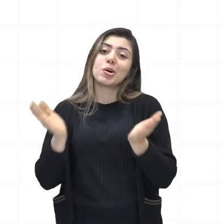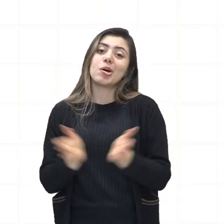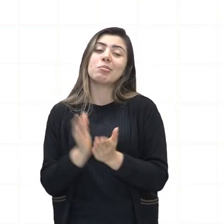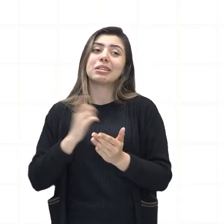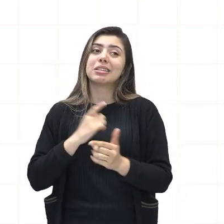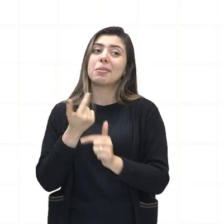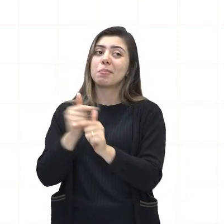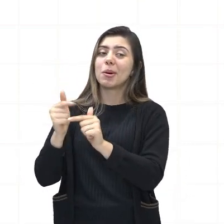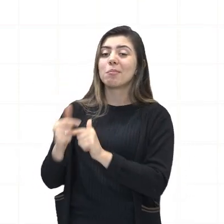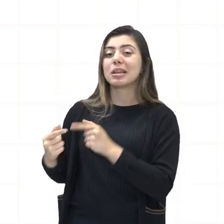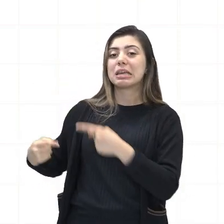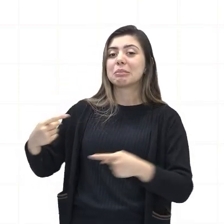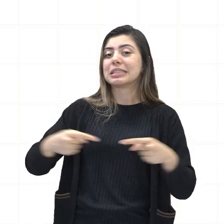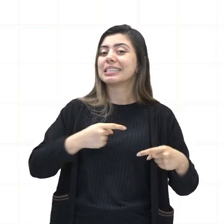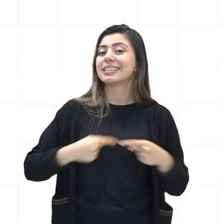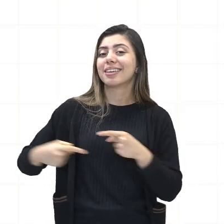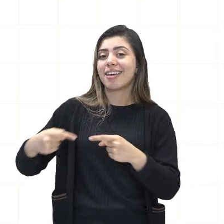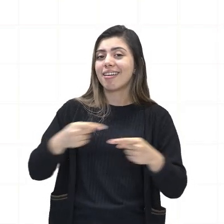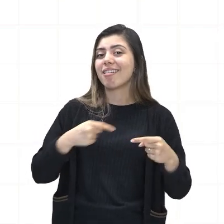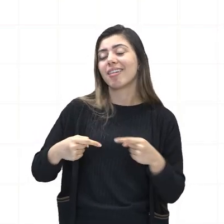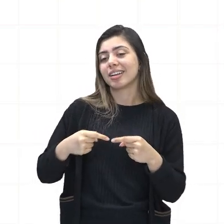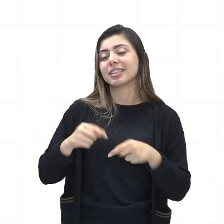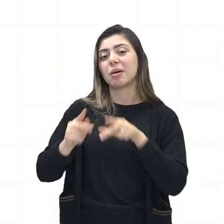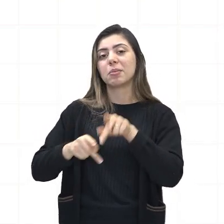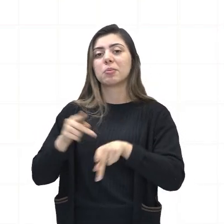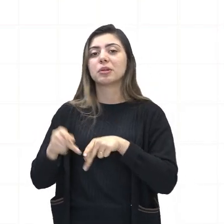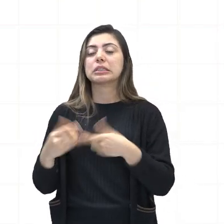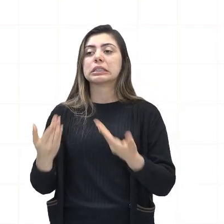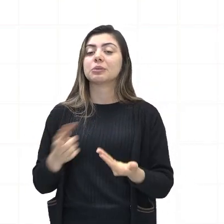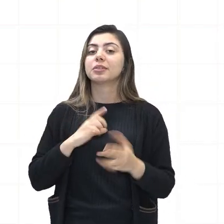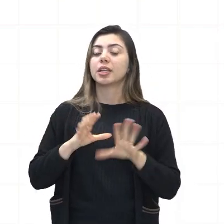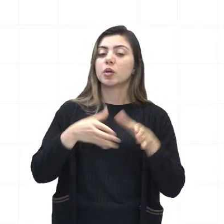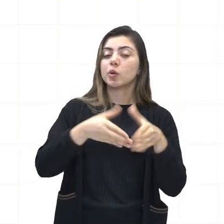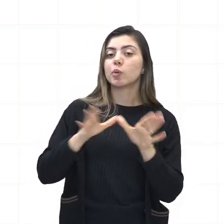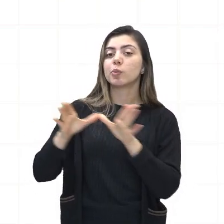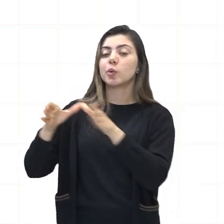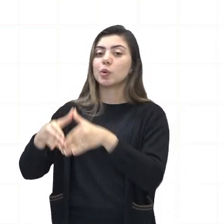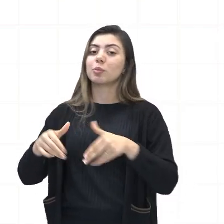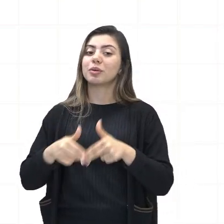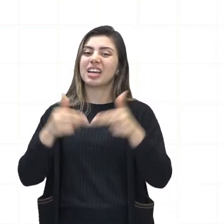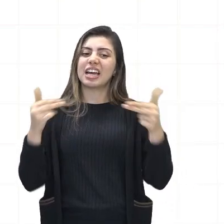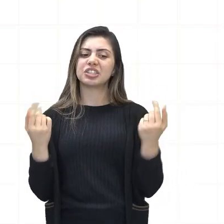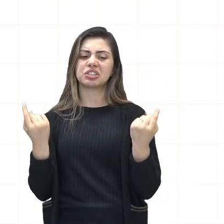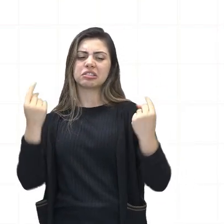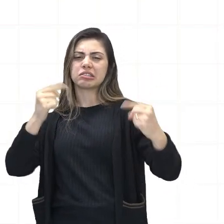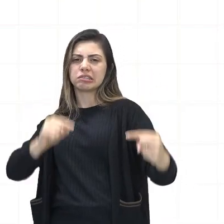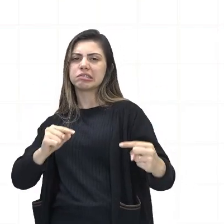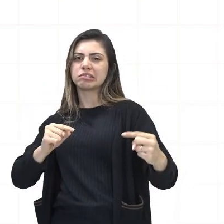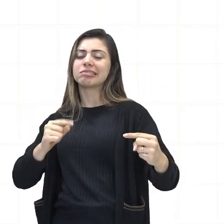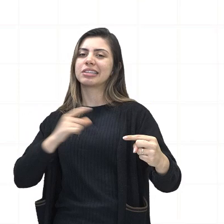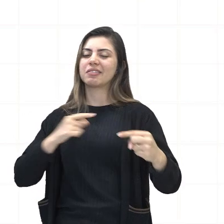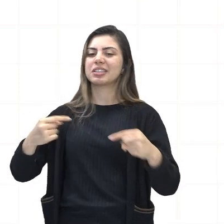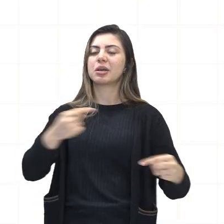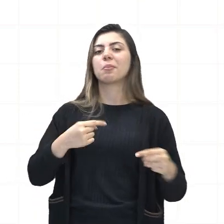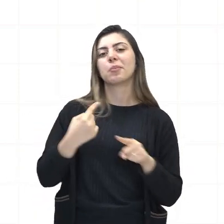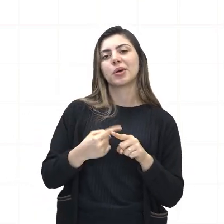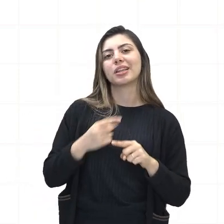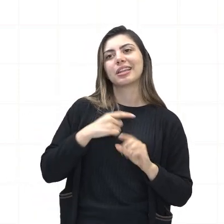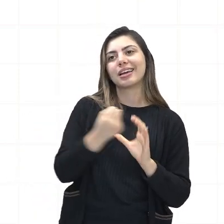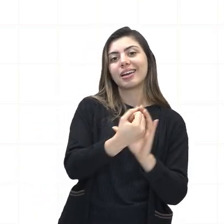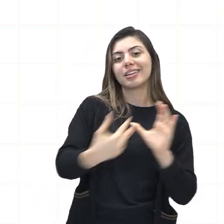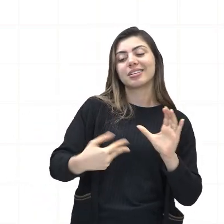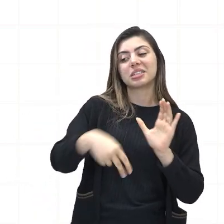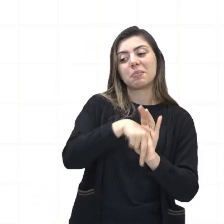guerras civis, né? Justamente grupos étnicos que são rivais entre si, né? Devido às características